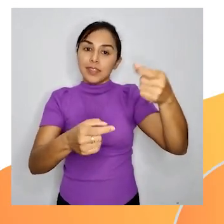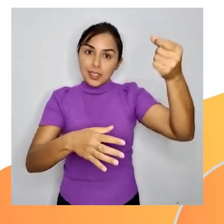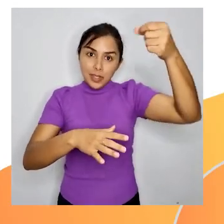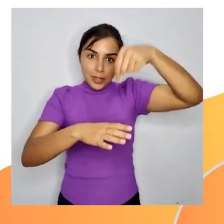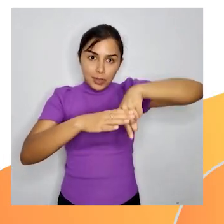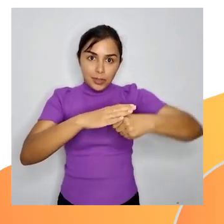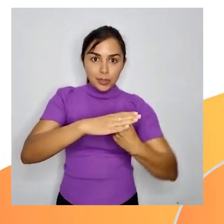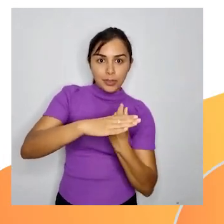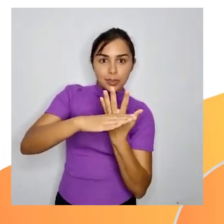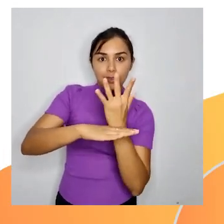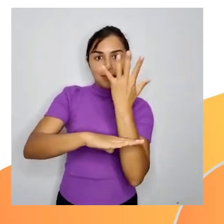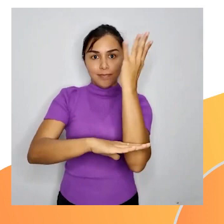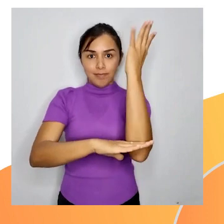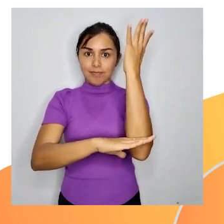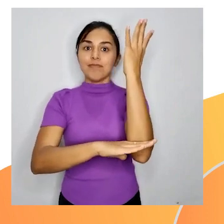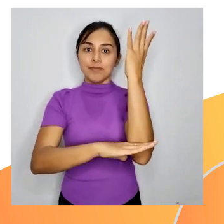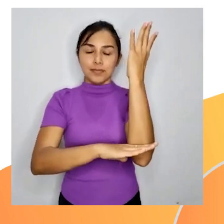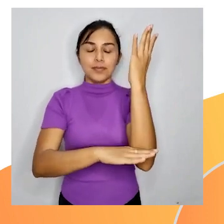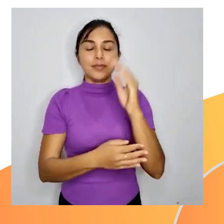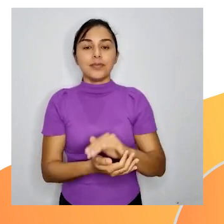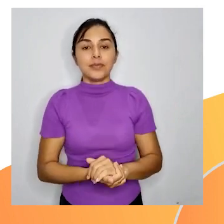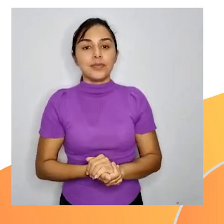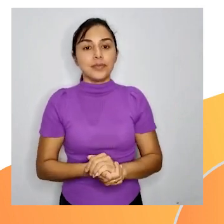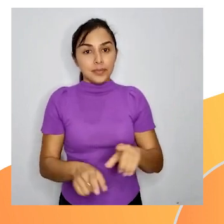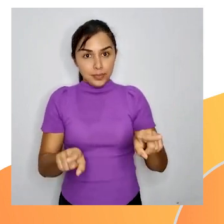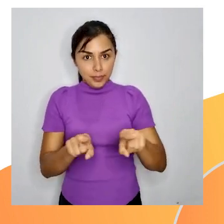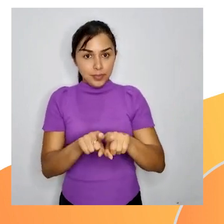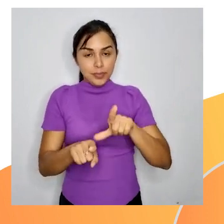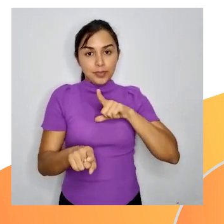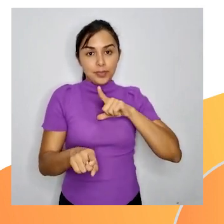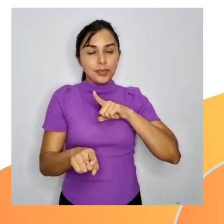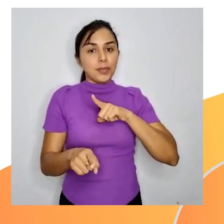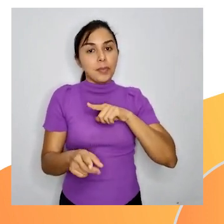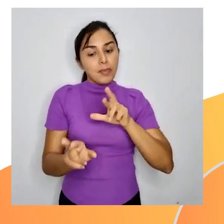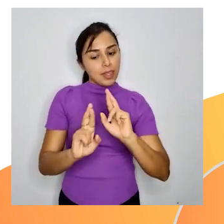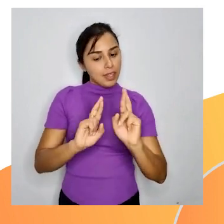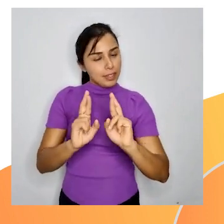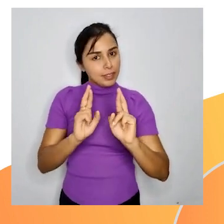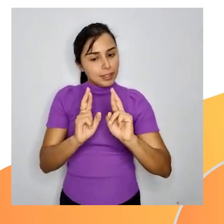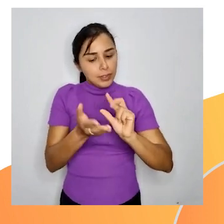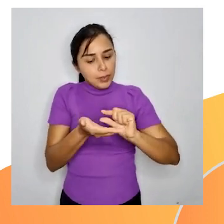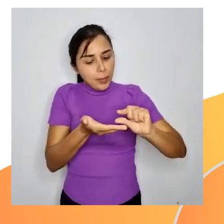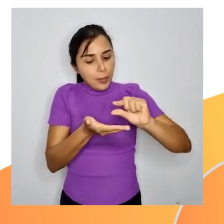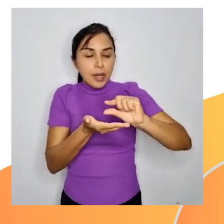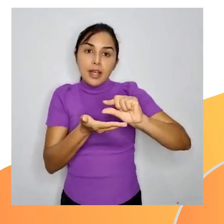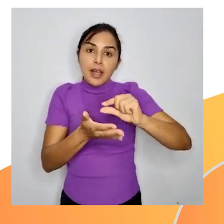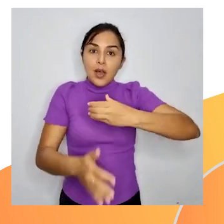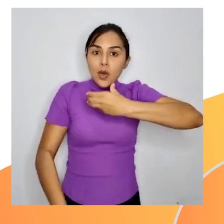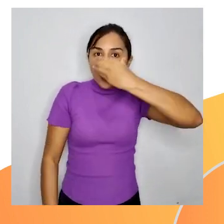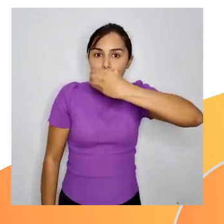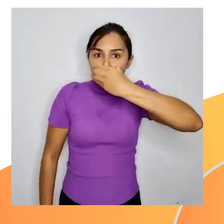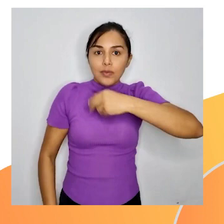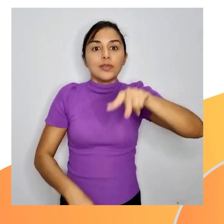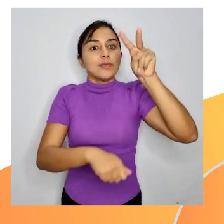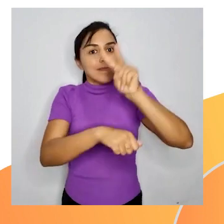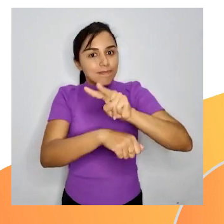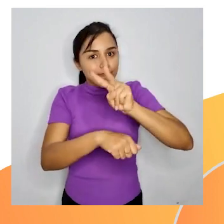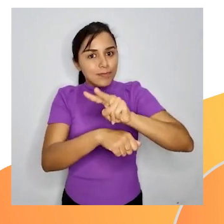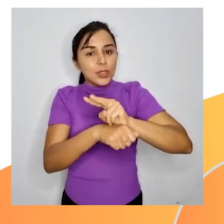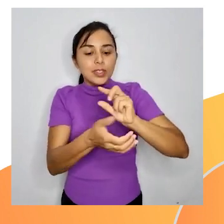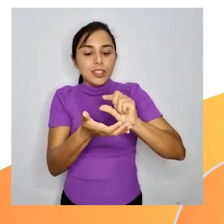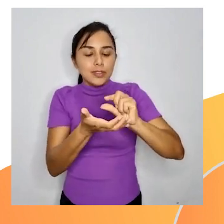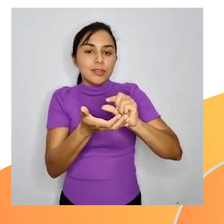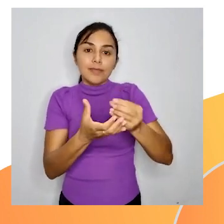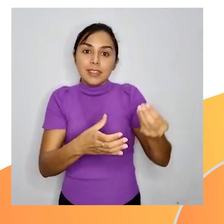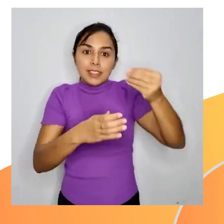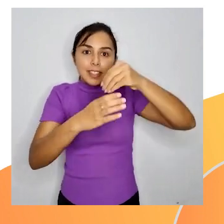dispersão. Nós temos, em alguns casos também, relacionado à proteção do desenvolvimento da semente. A semente